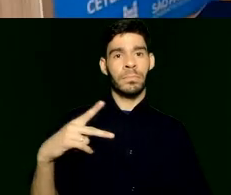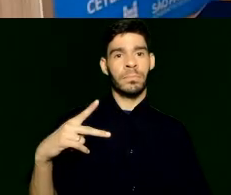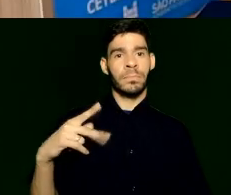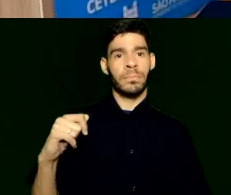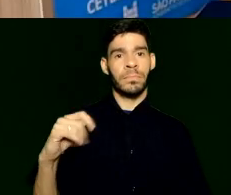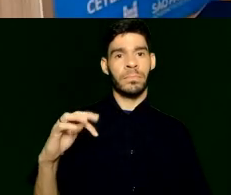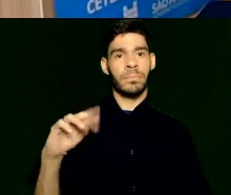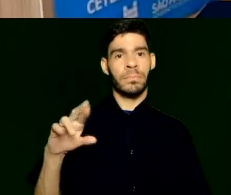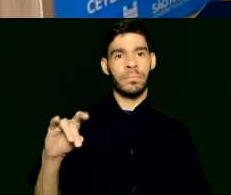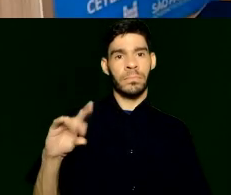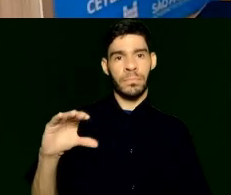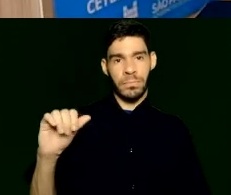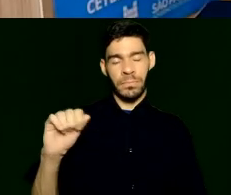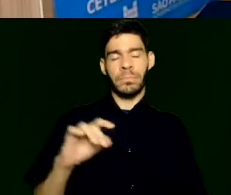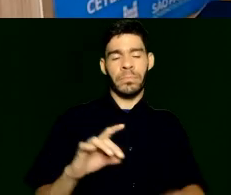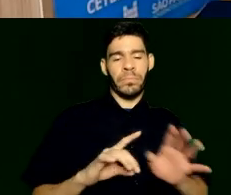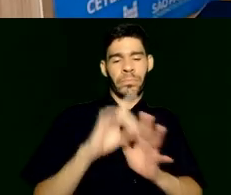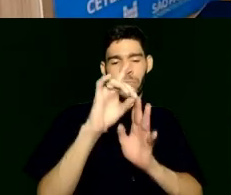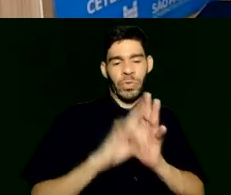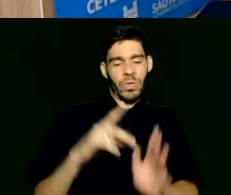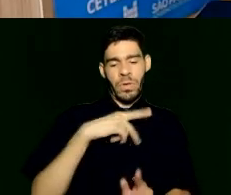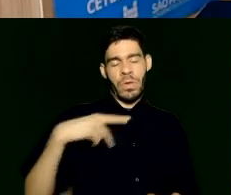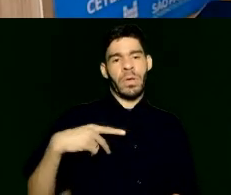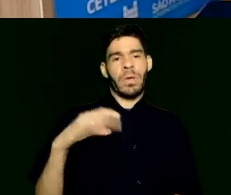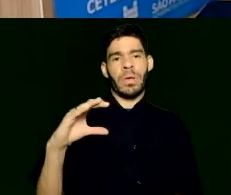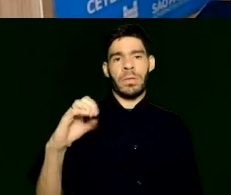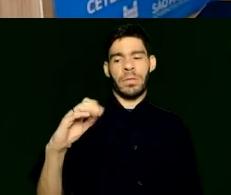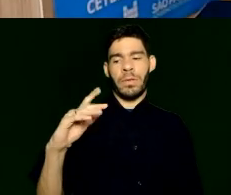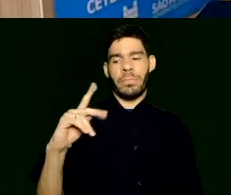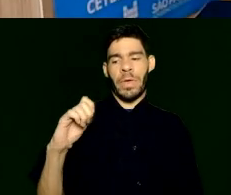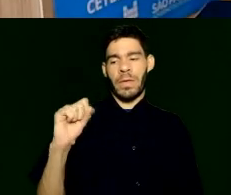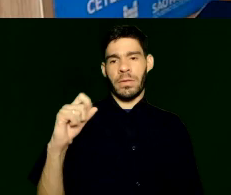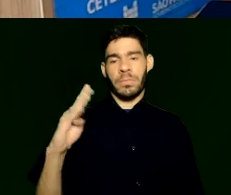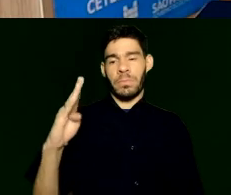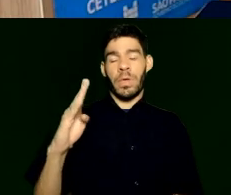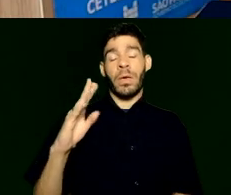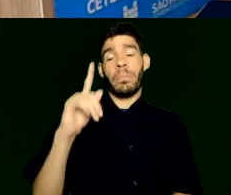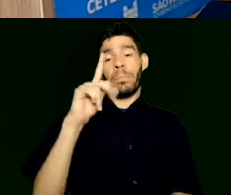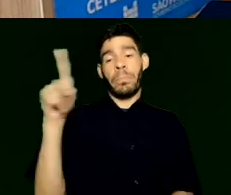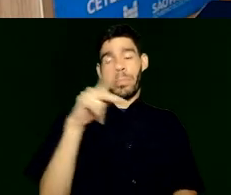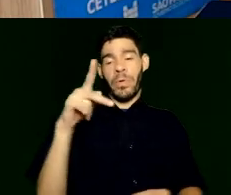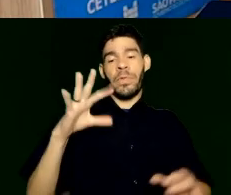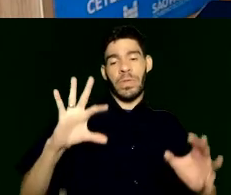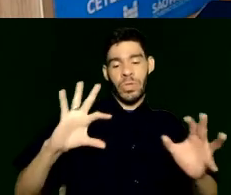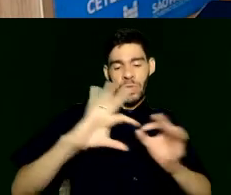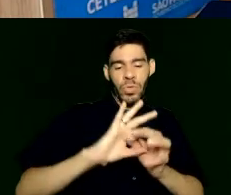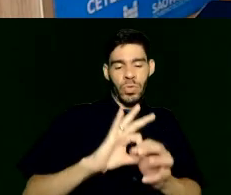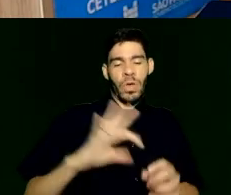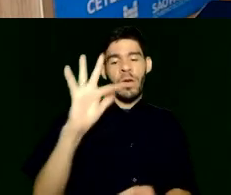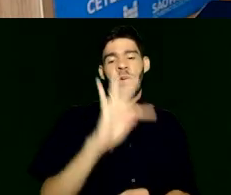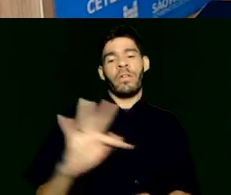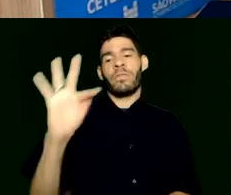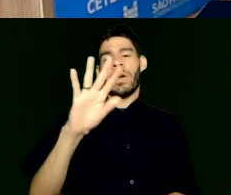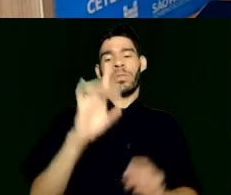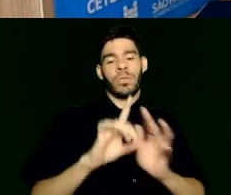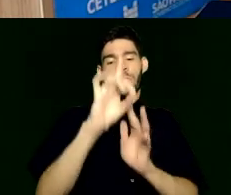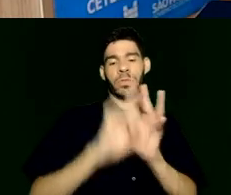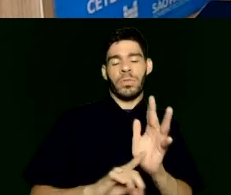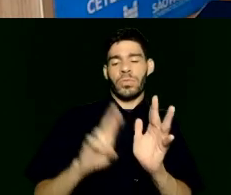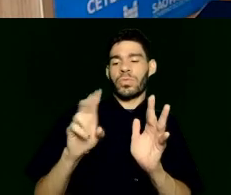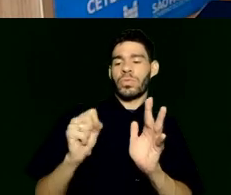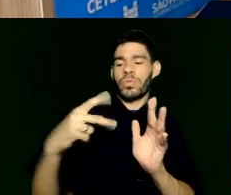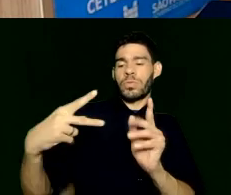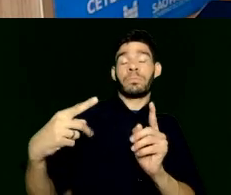Olá, eu sou a Patrícia Iglesias, diretora-presidente da CETESB e professora associada da Faculdade de Direito da USP.